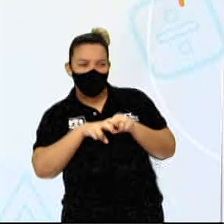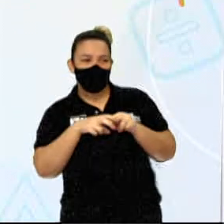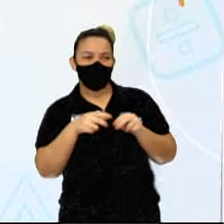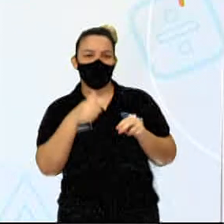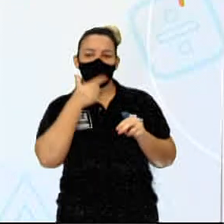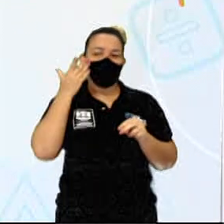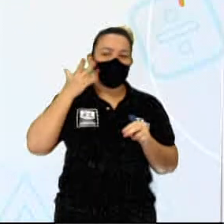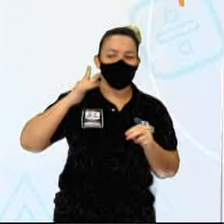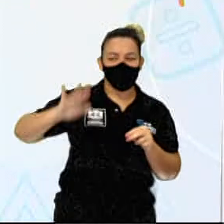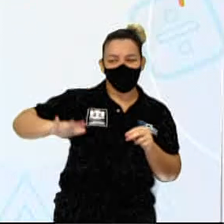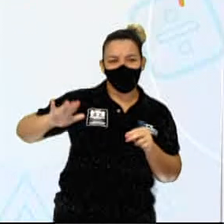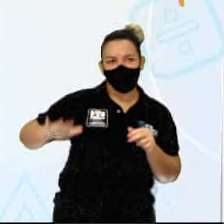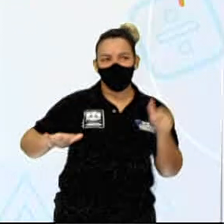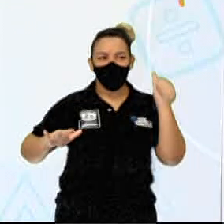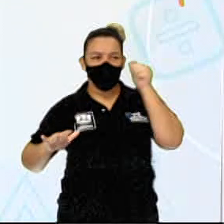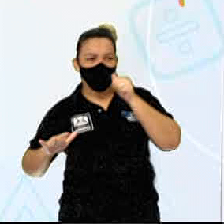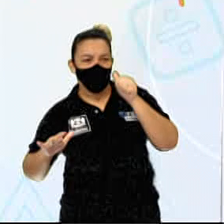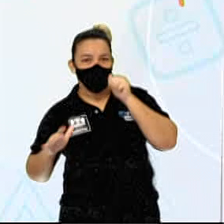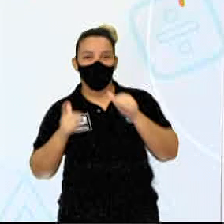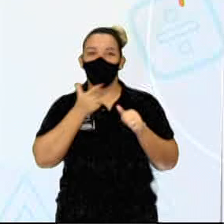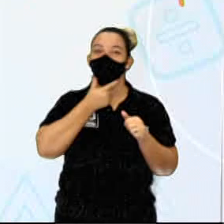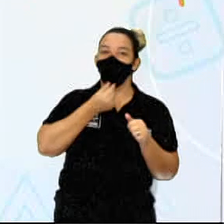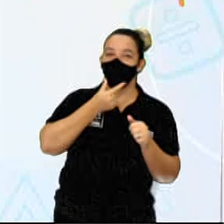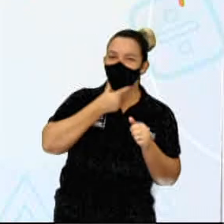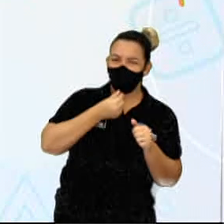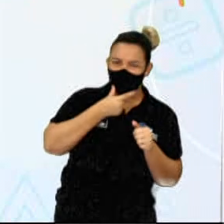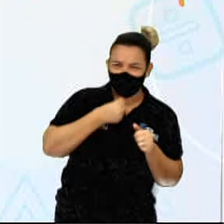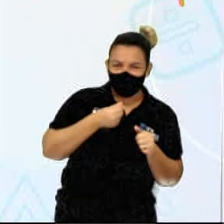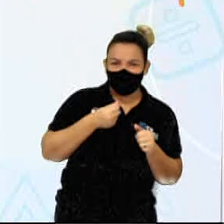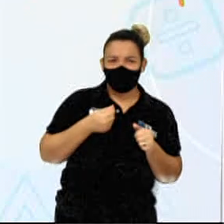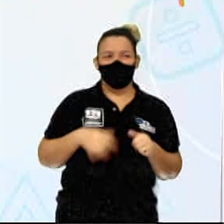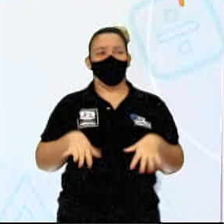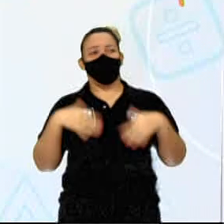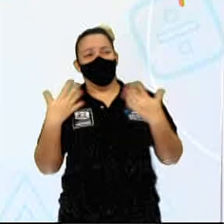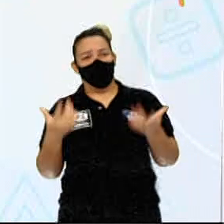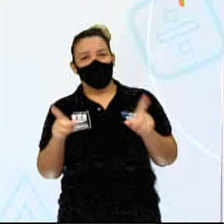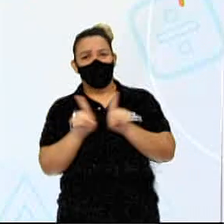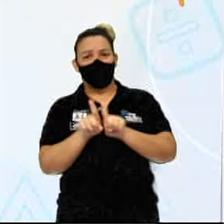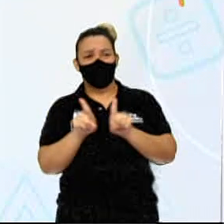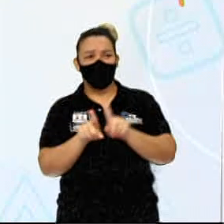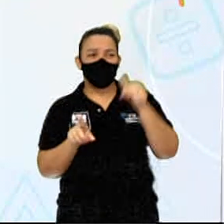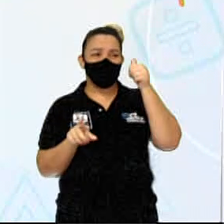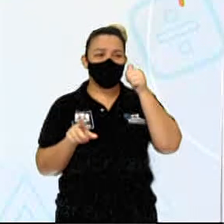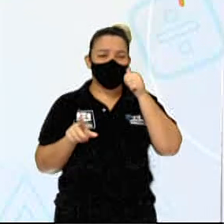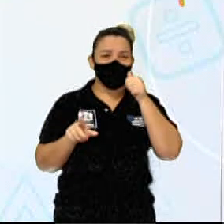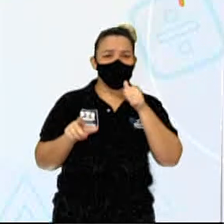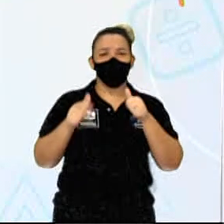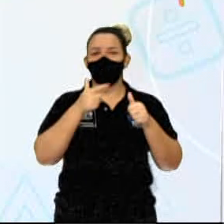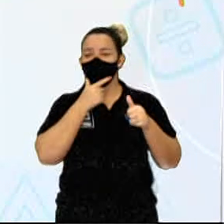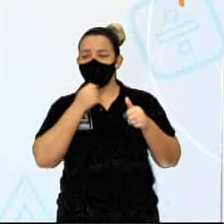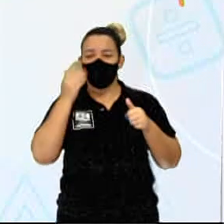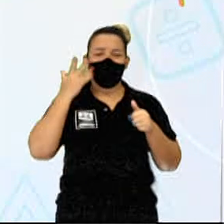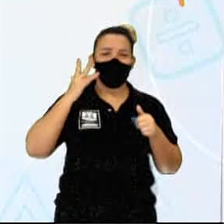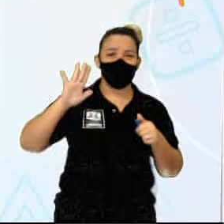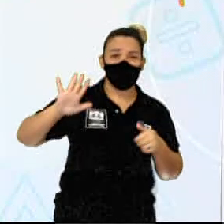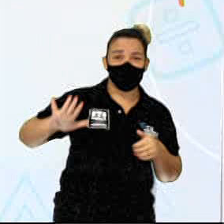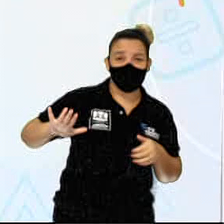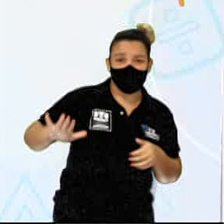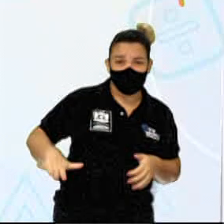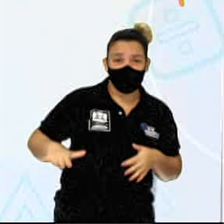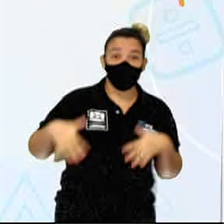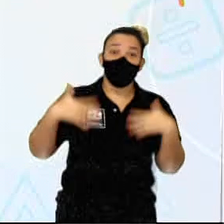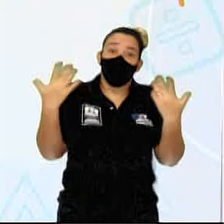masculino quanto do gênero feminino. Crianças atrás, mais velhas, poderíamos dizer que são adolescentes. Nós temos um jovem